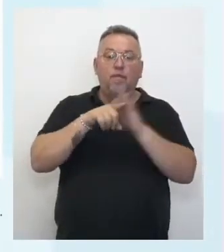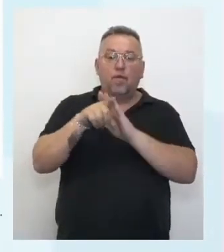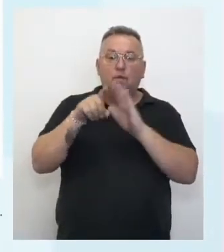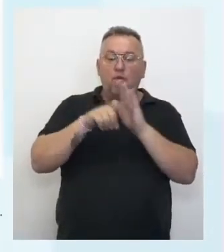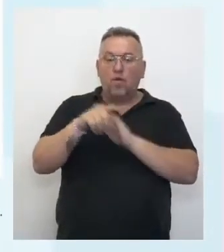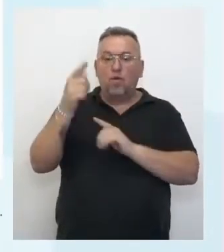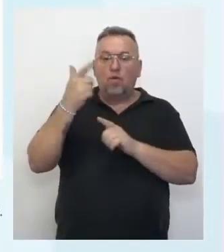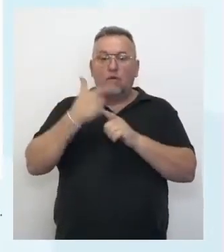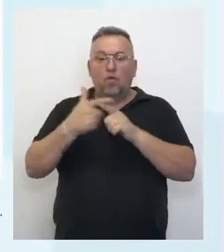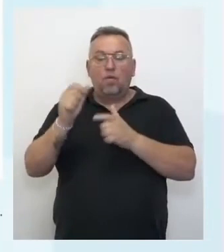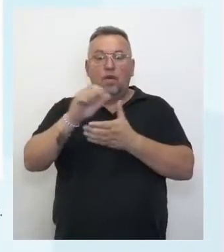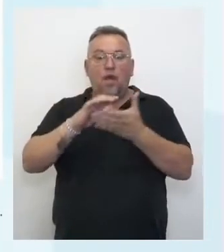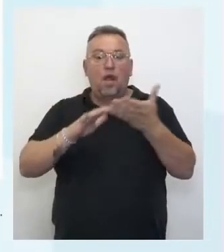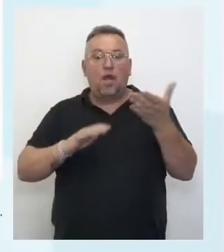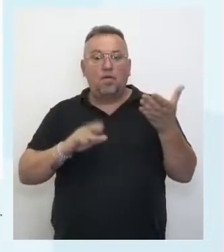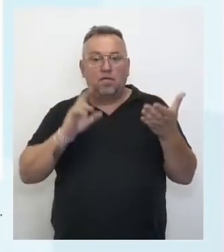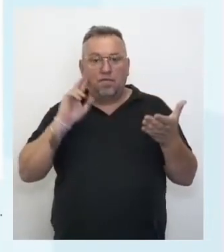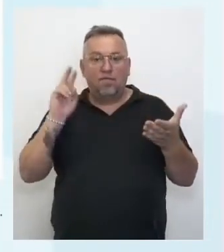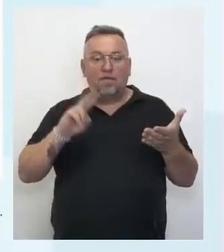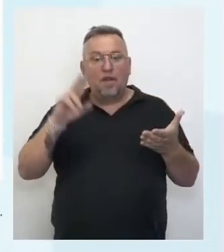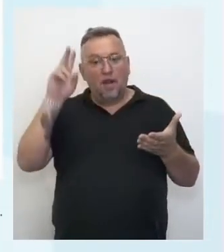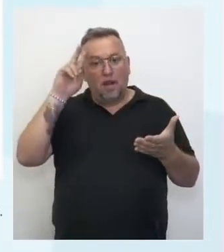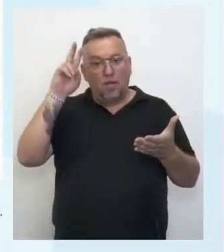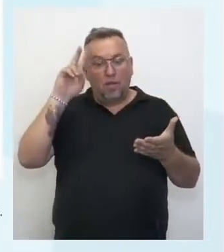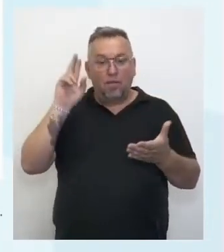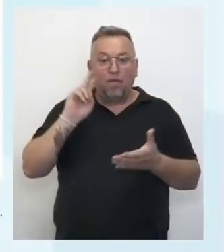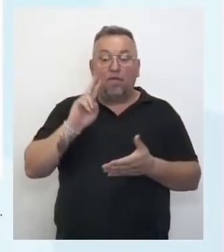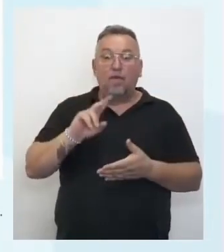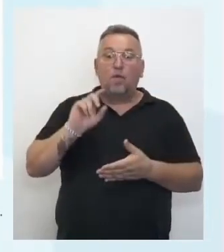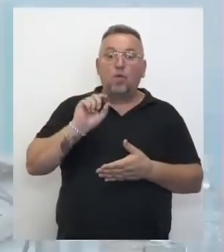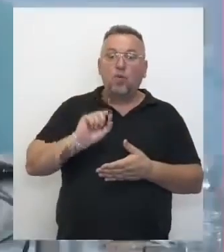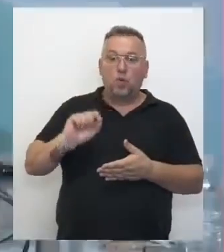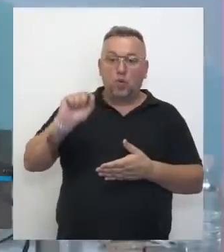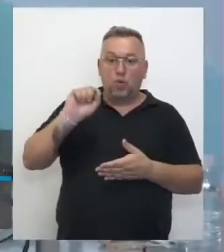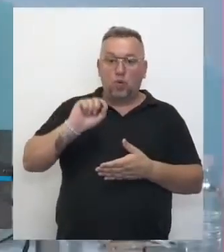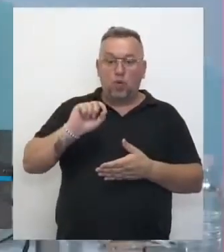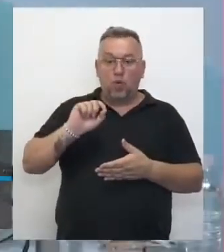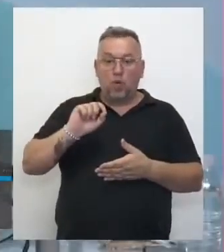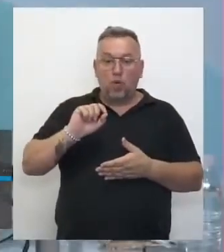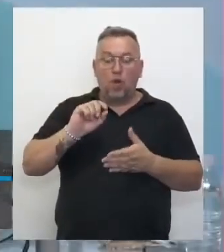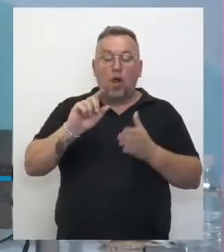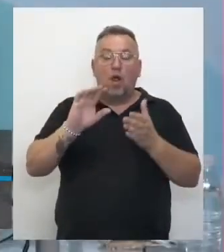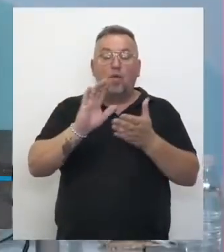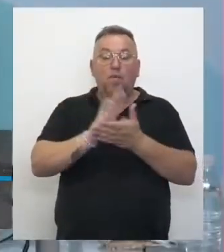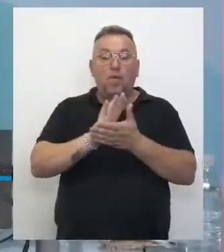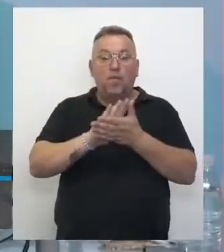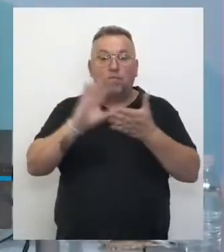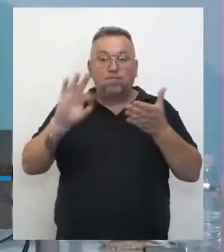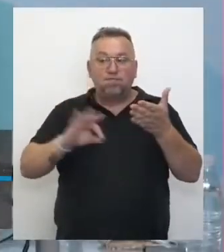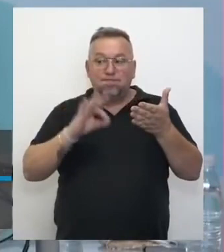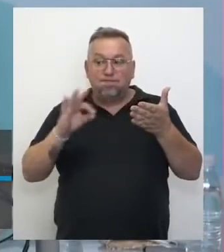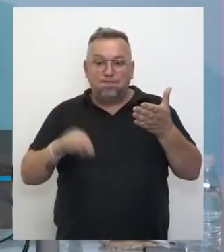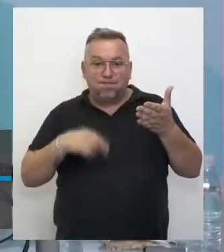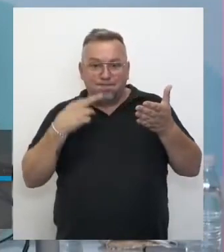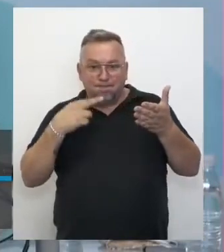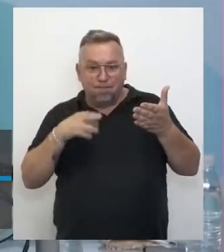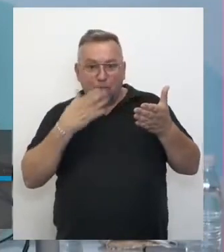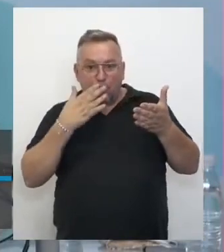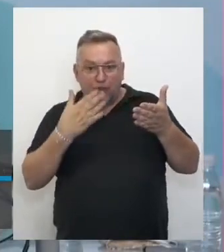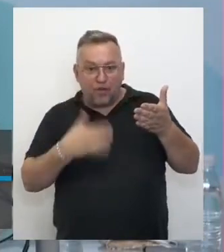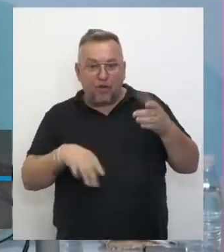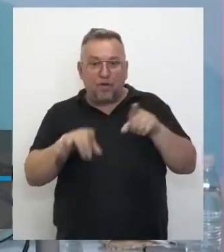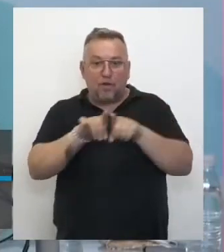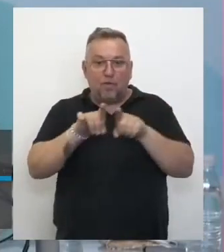sobre essa atividade aí. Então, retomando, vimos o que é um abaixo-assinado, como funciona, e agora vocês têm que analisar